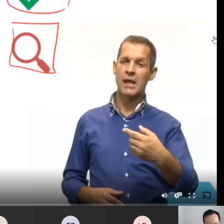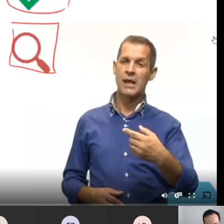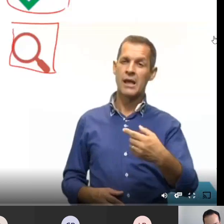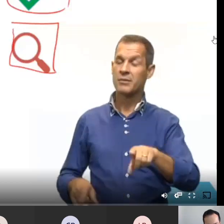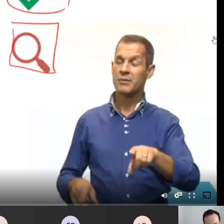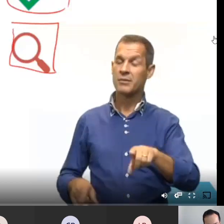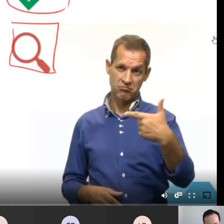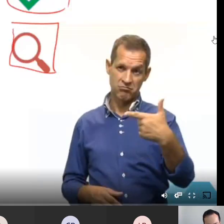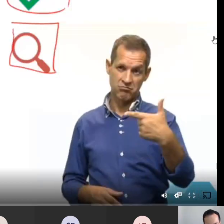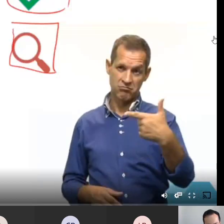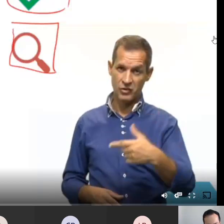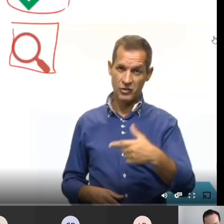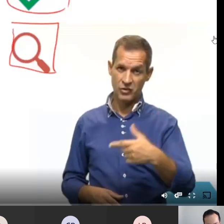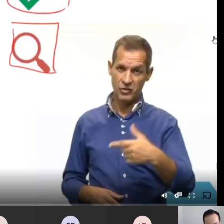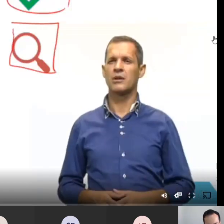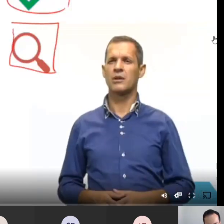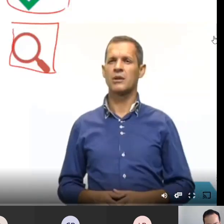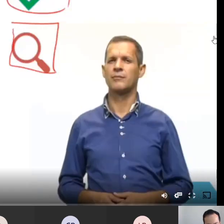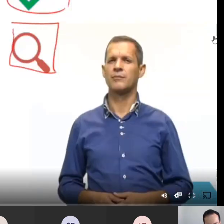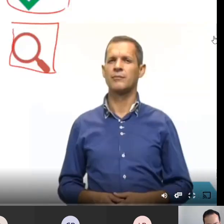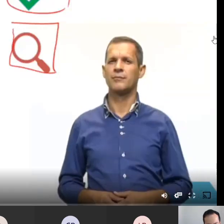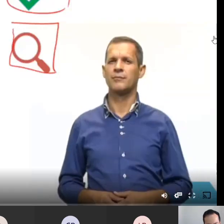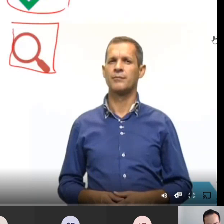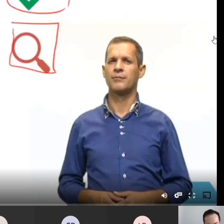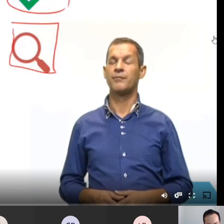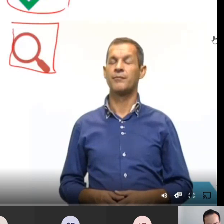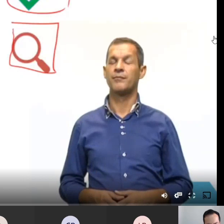nossos órgãos linfóides secundários.